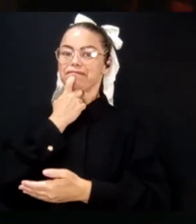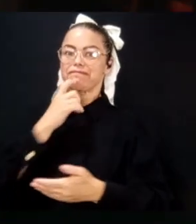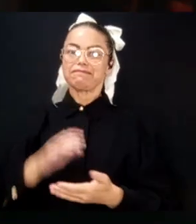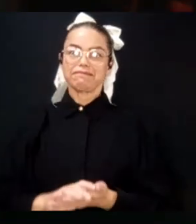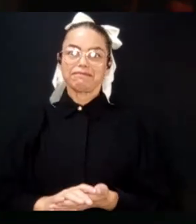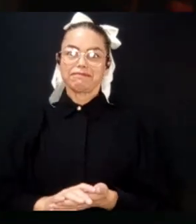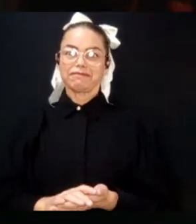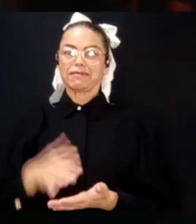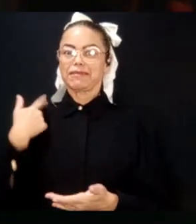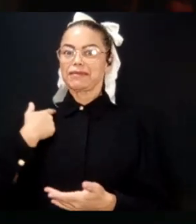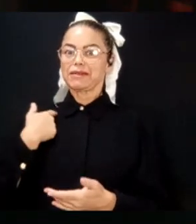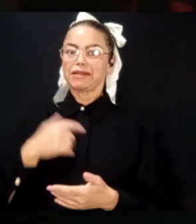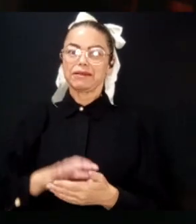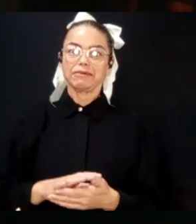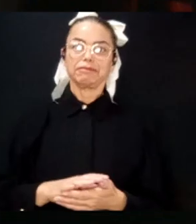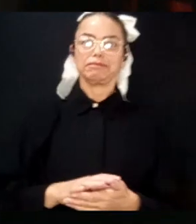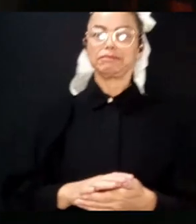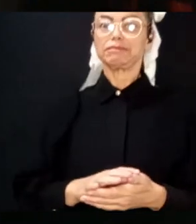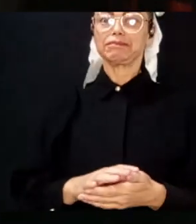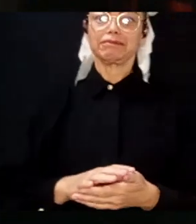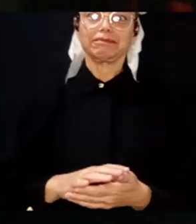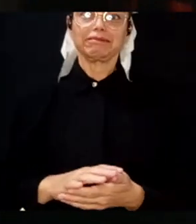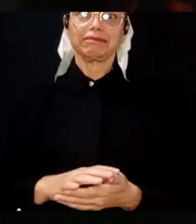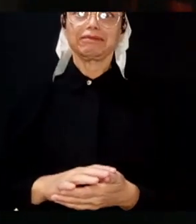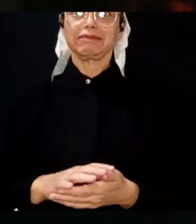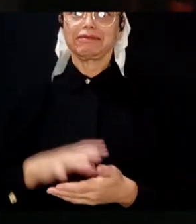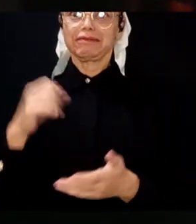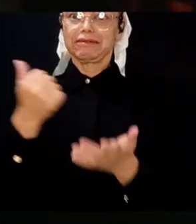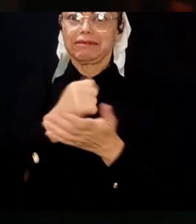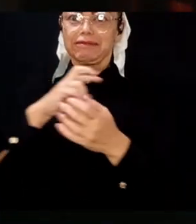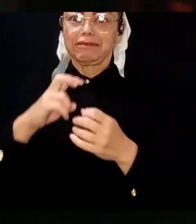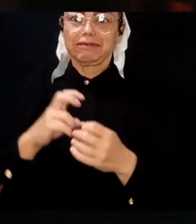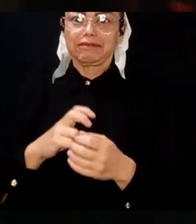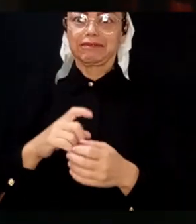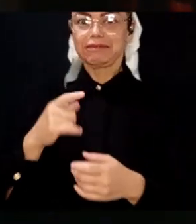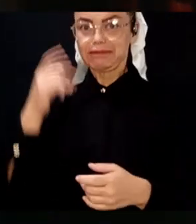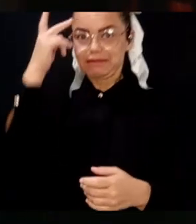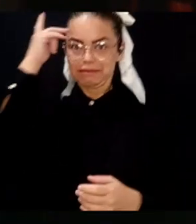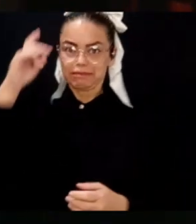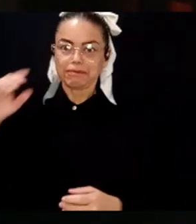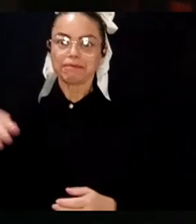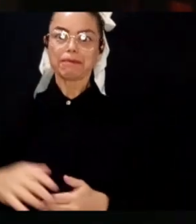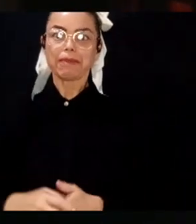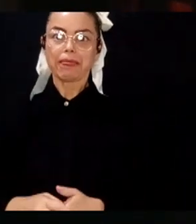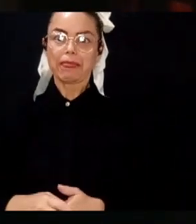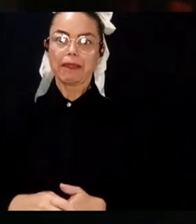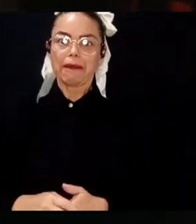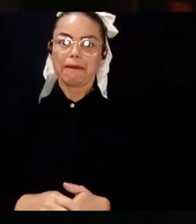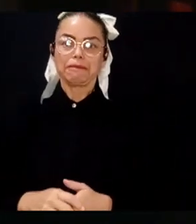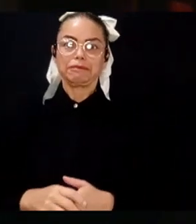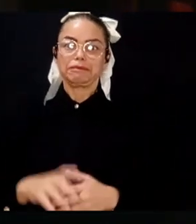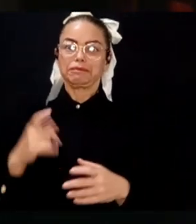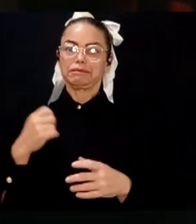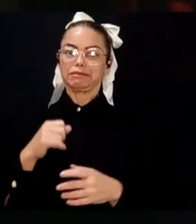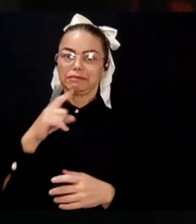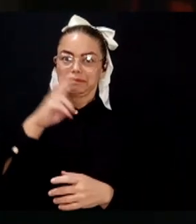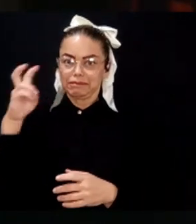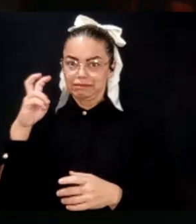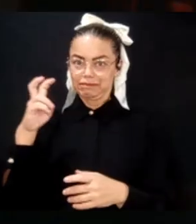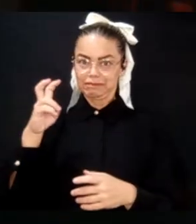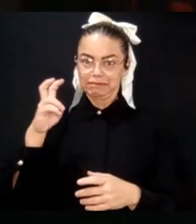Estúdio Câmara nesta manhã de quinta-feira, dia 5 de março. Dia 5 de